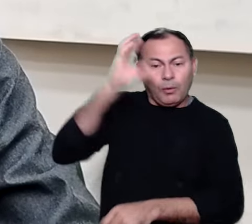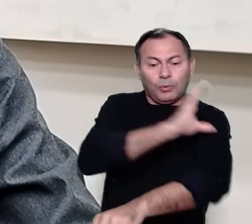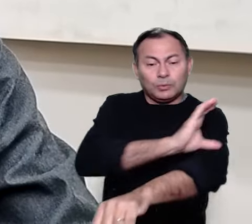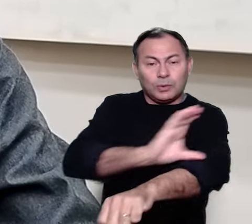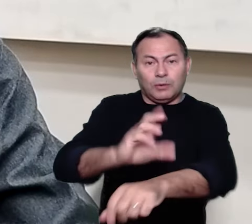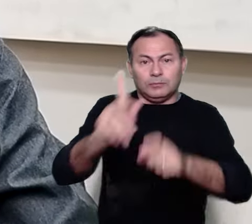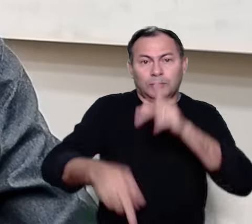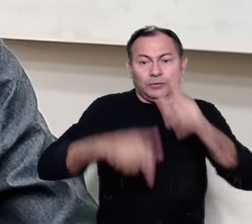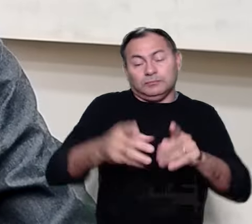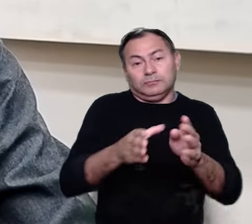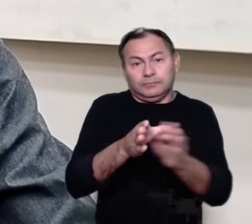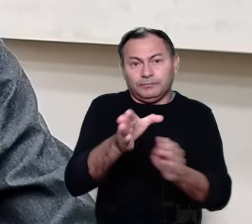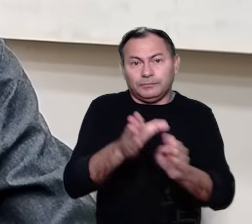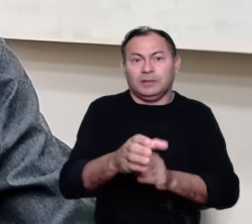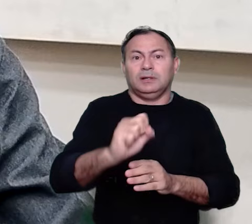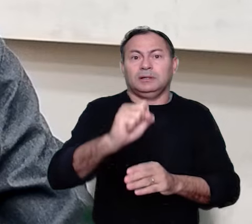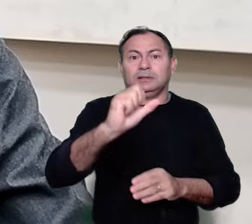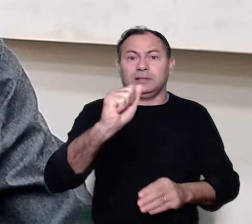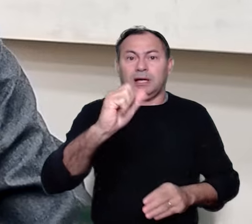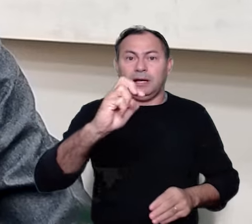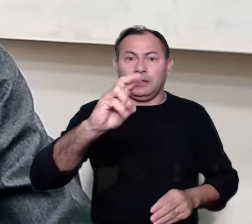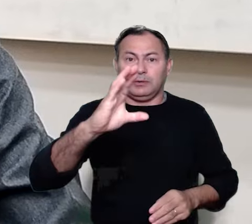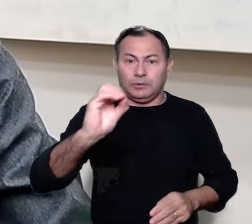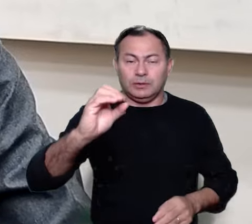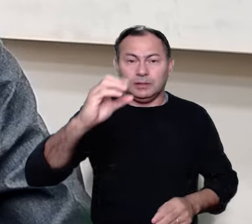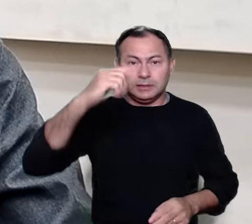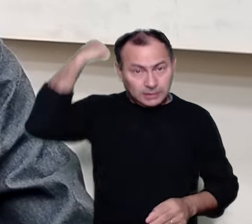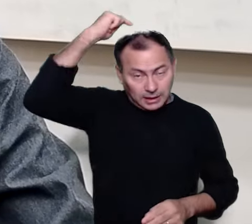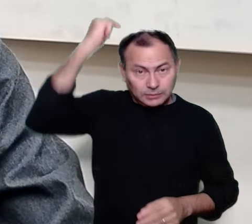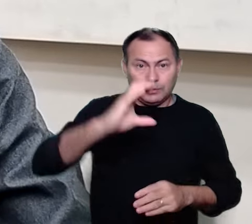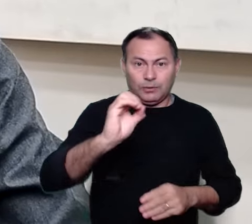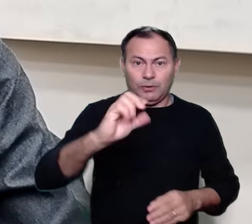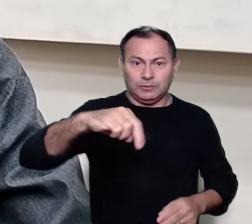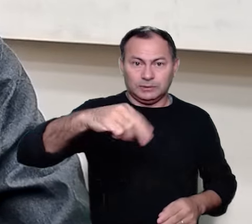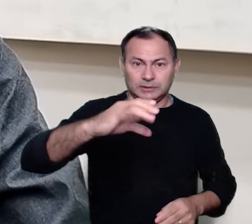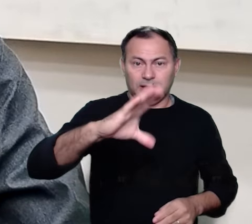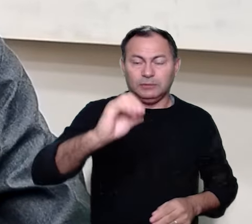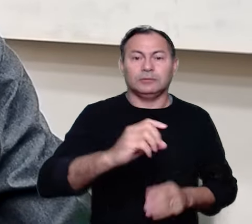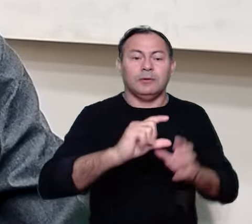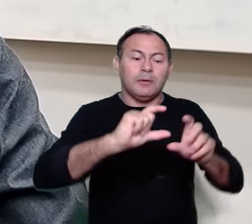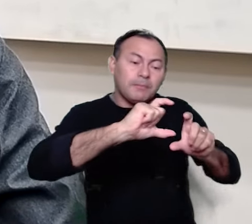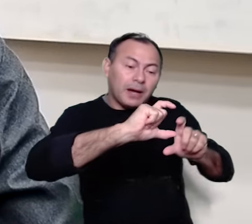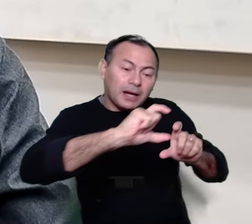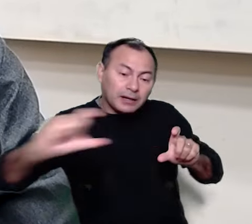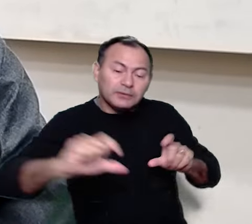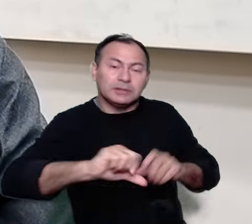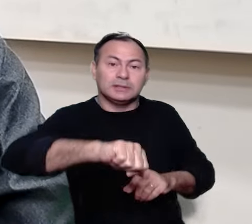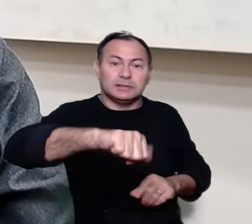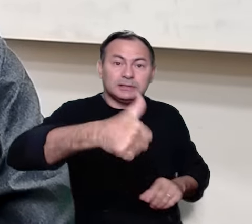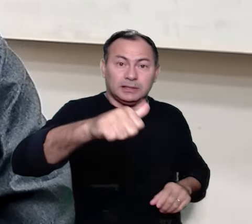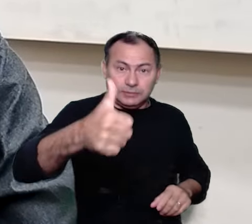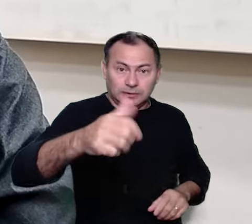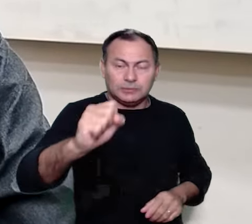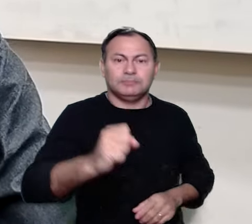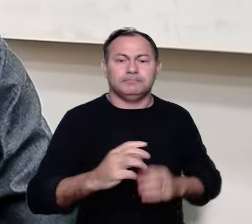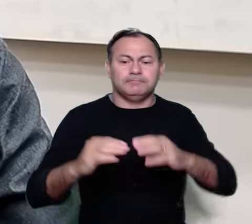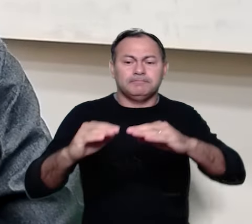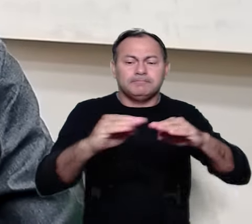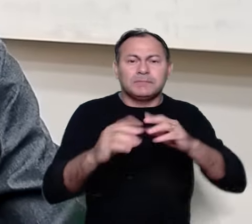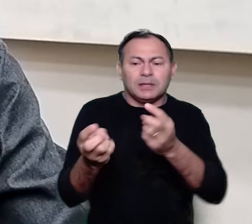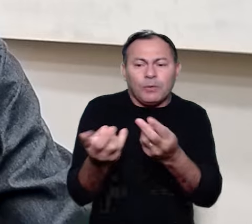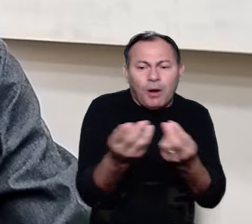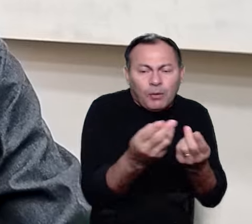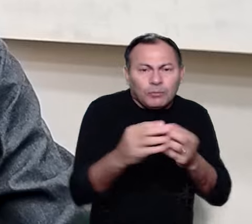culturais dos povos, conforme nos orienta Sacrosanctum Contilium no parágrafo 118.